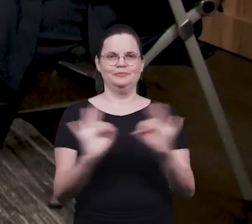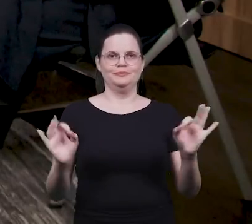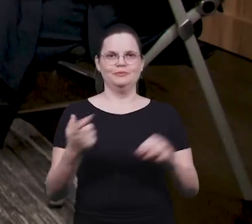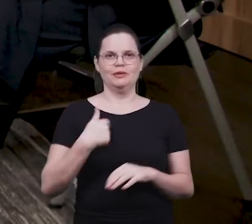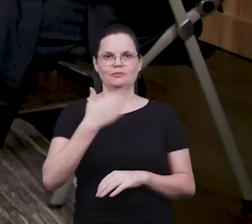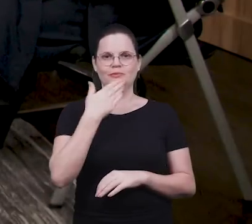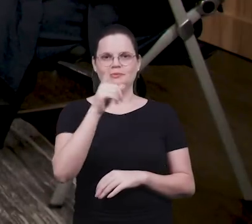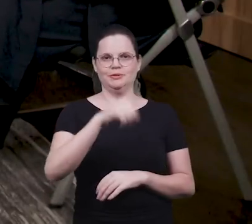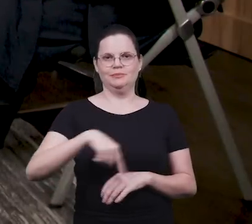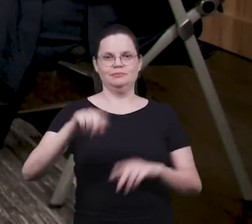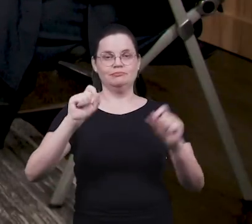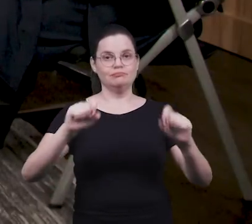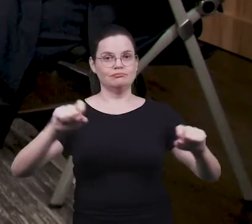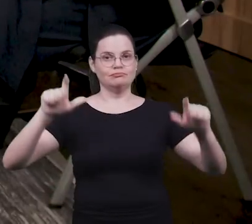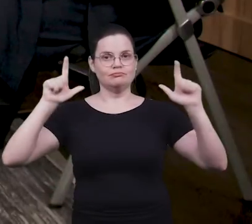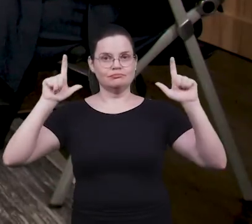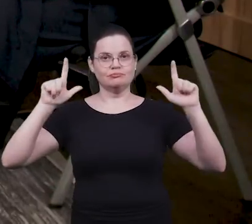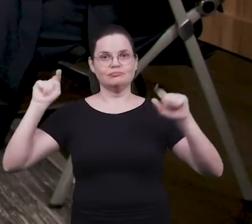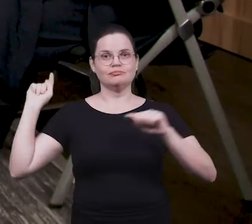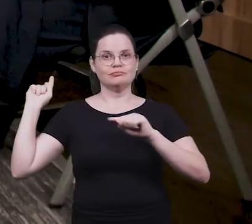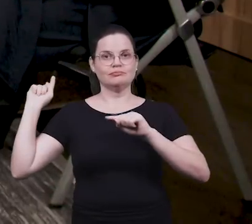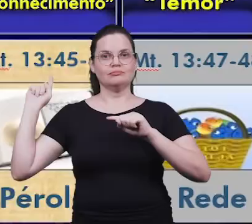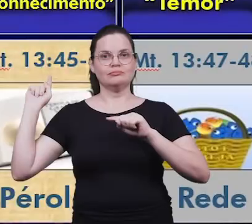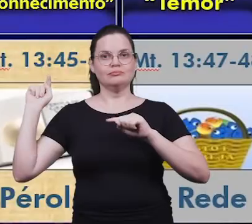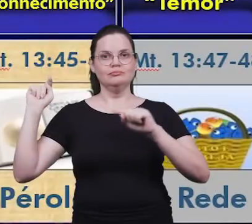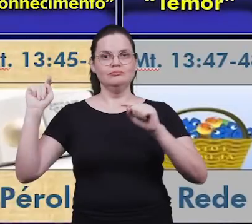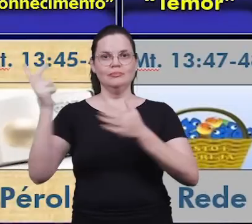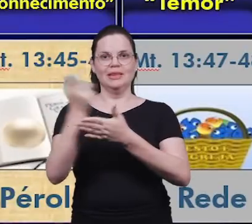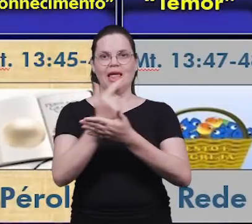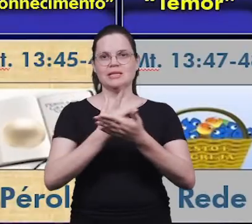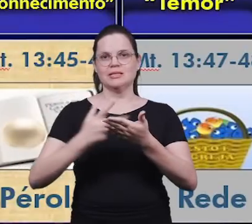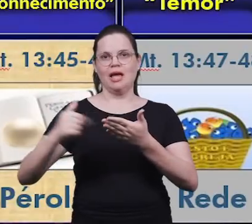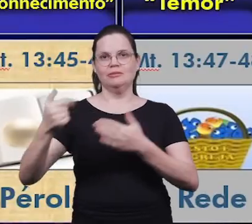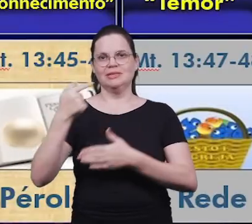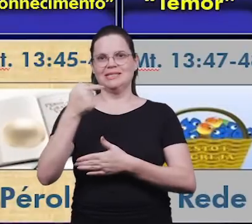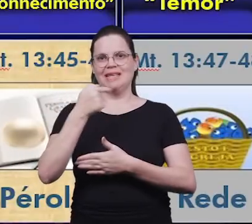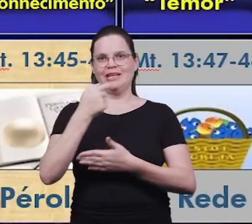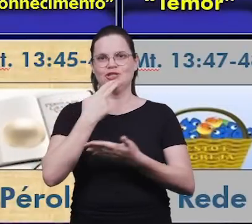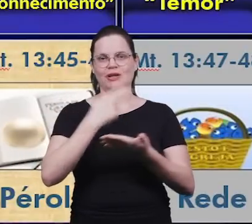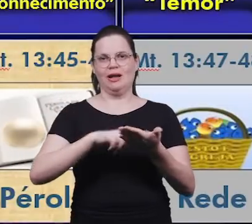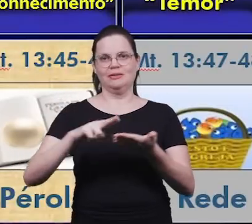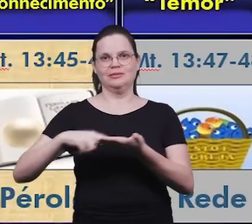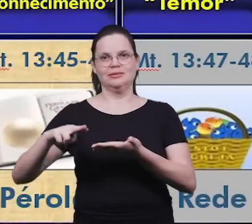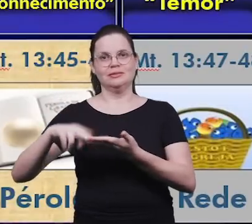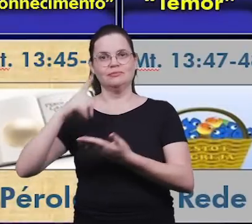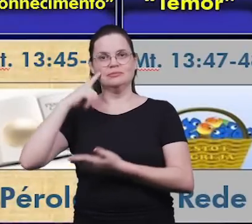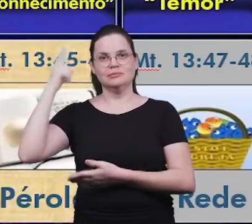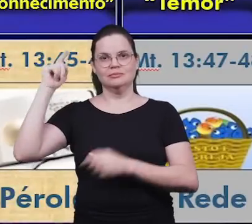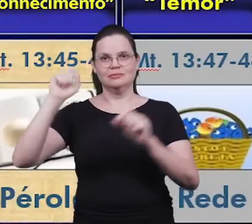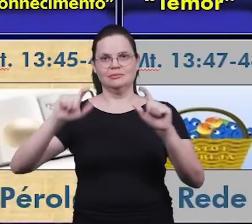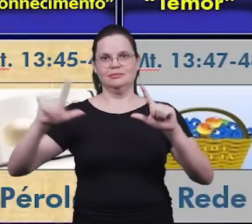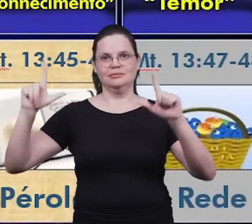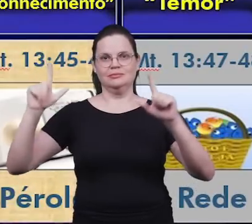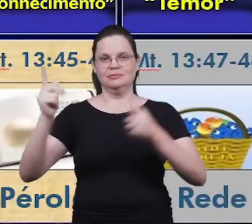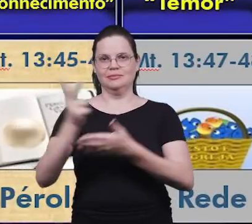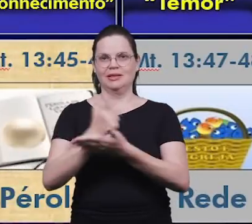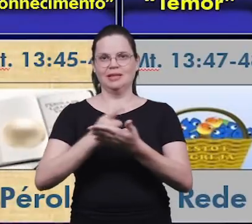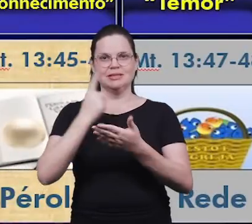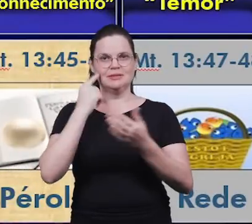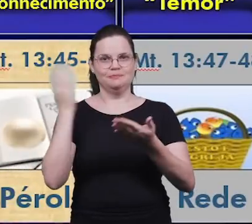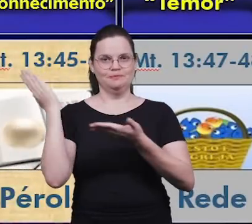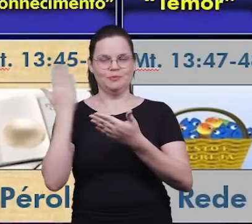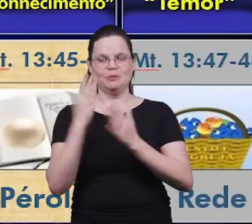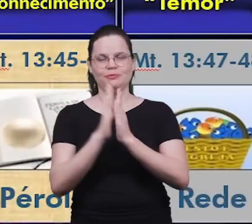em tela cheia aquele quadro das 7 cartas do Apocalipse, porque é interessante você dar uma olhada